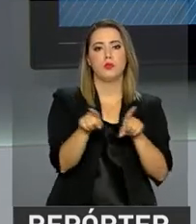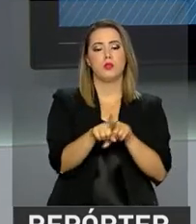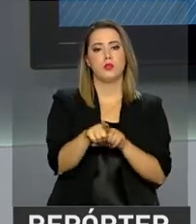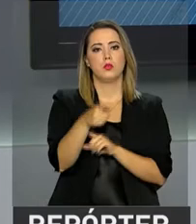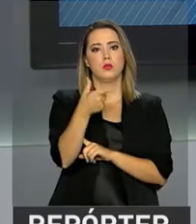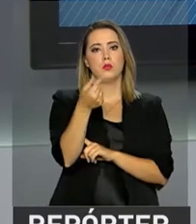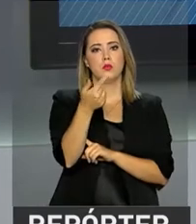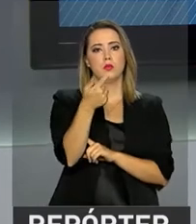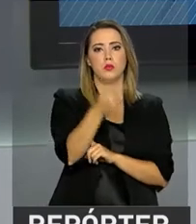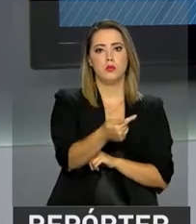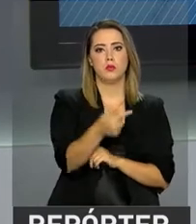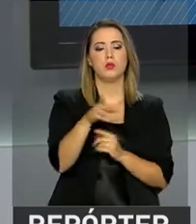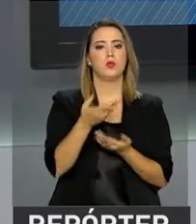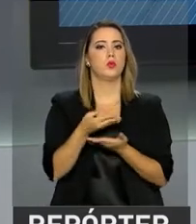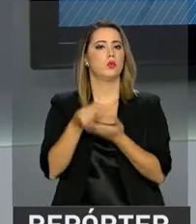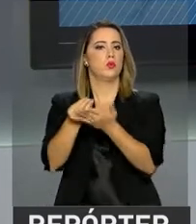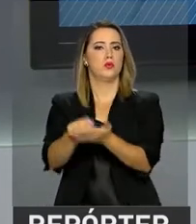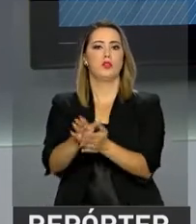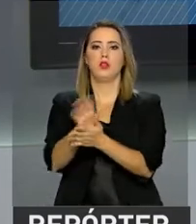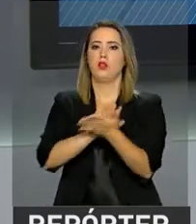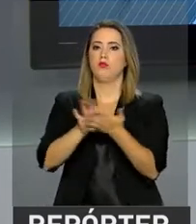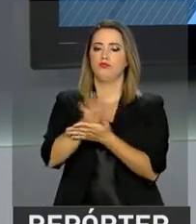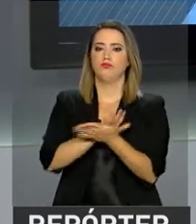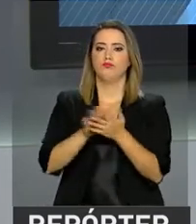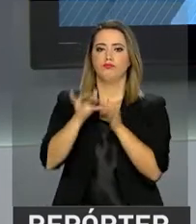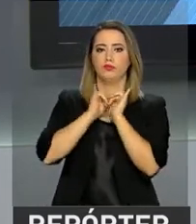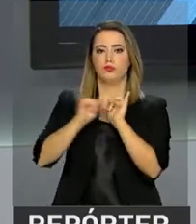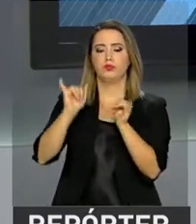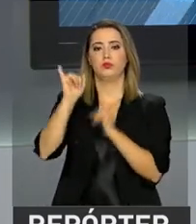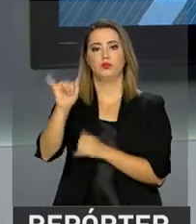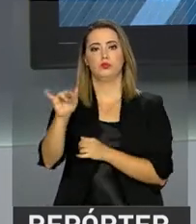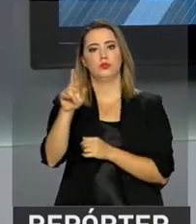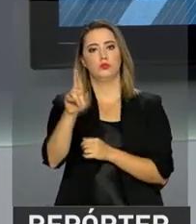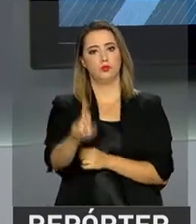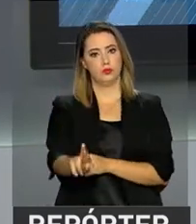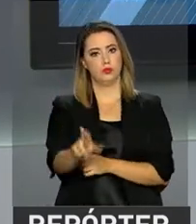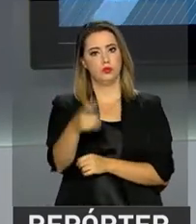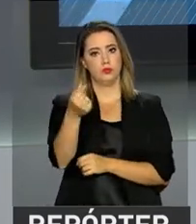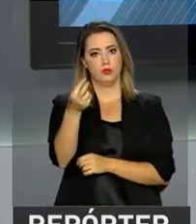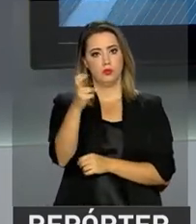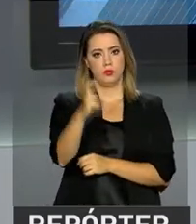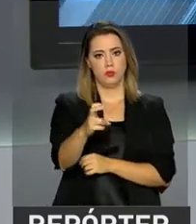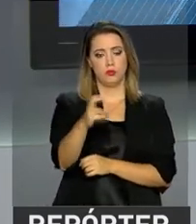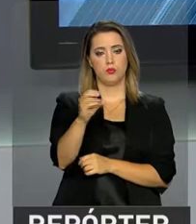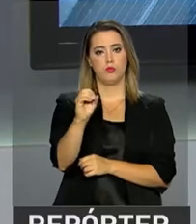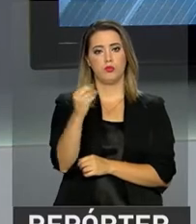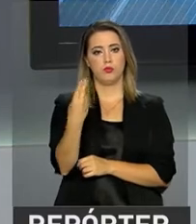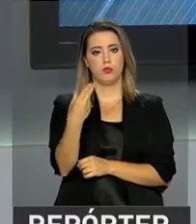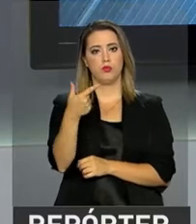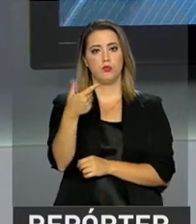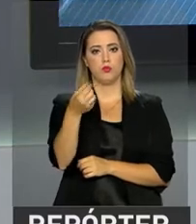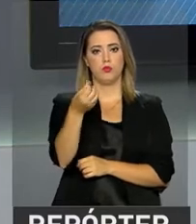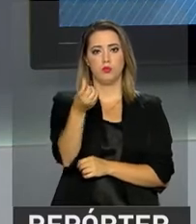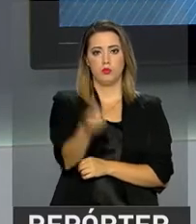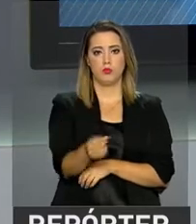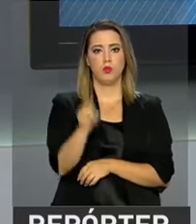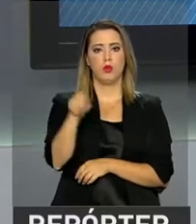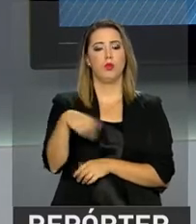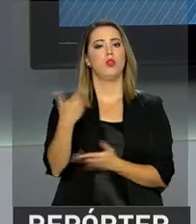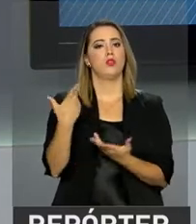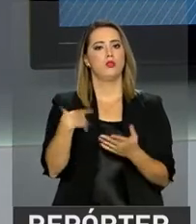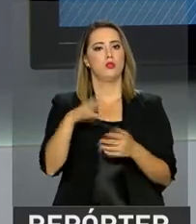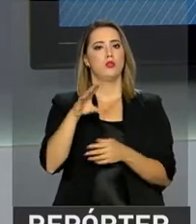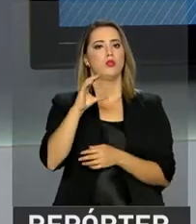2017 e não entregaram nenhuma declaração anual referente a 2015 2016 estão com o cadastro nacional